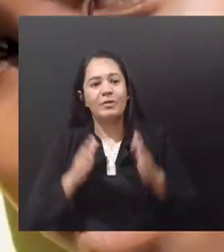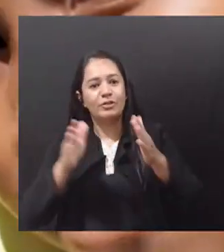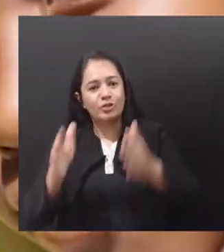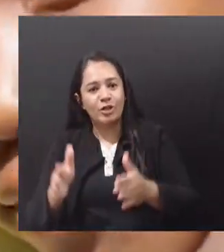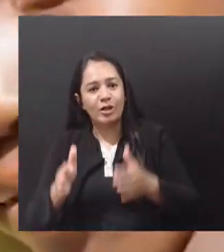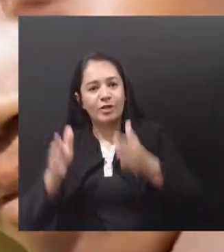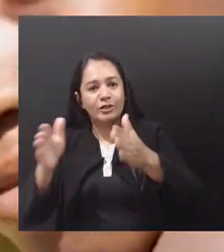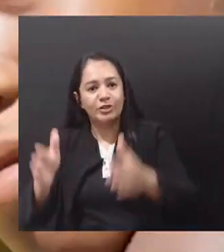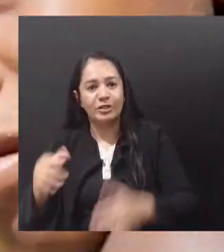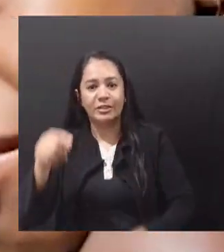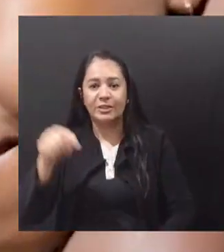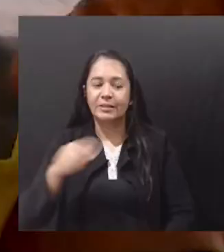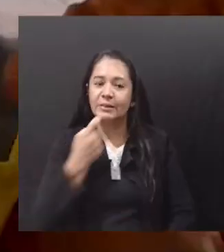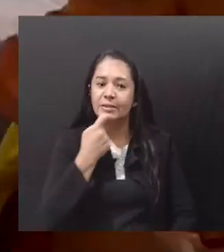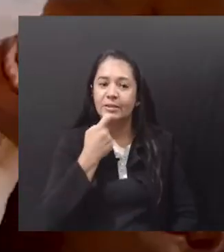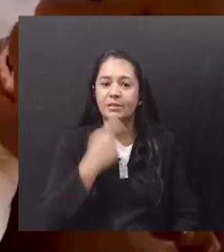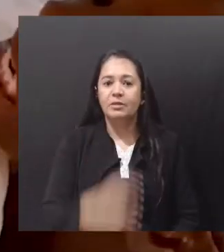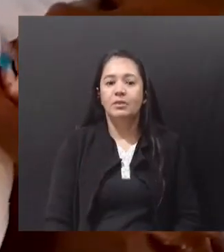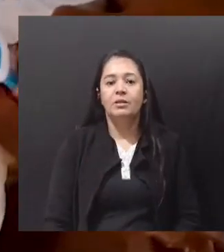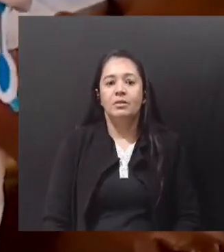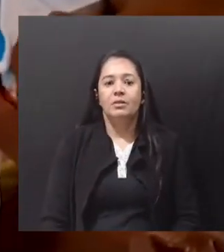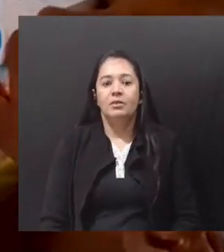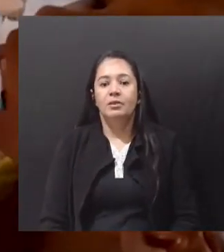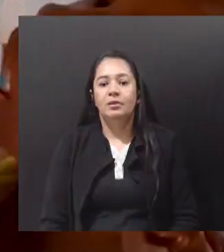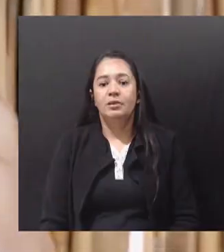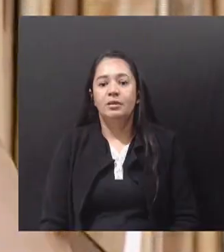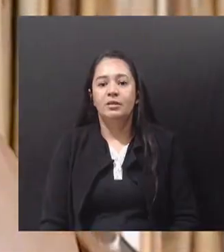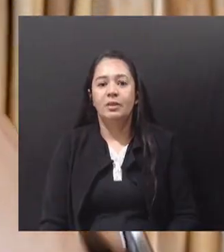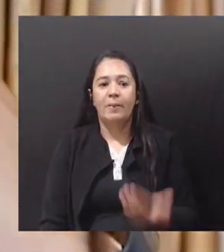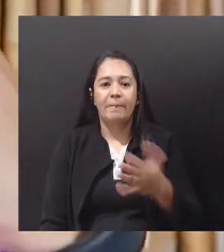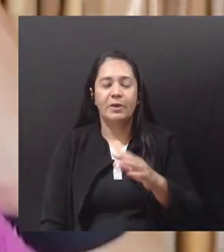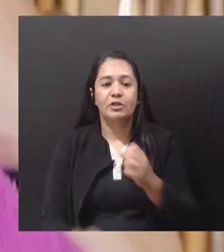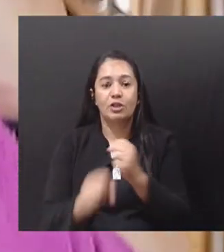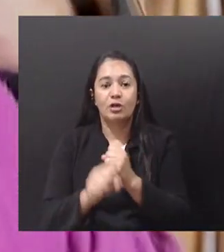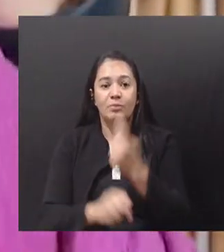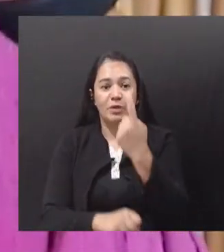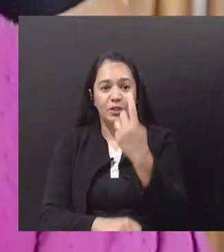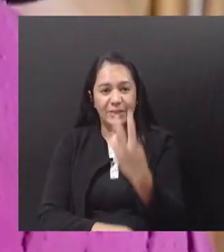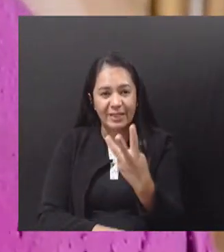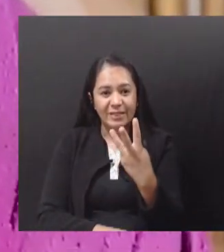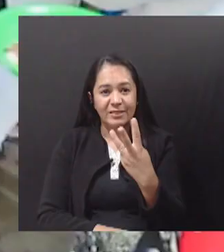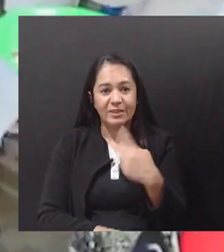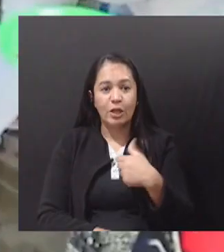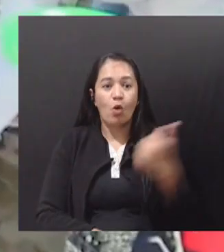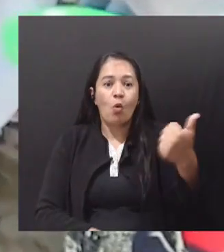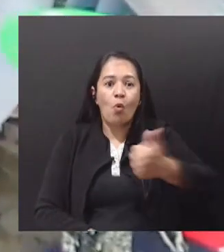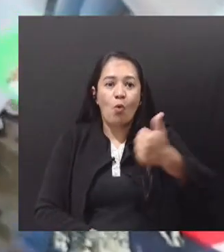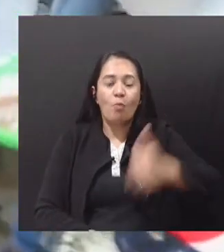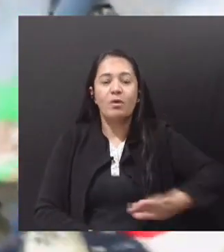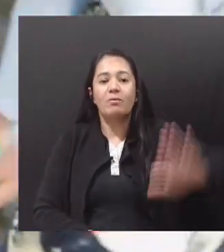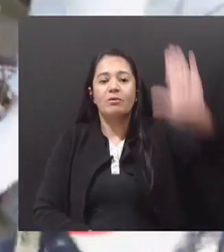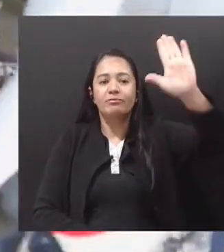aqui em Campinas, há menos de 12, 13 anos, não tinha nenhum voluntário. Eu fui o primeiro que ergui a mão.